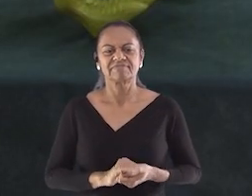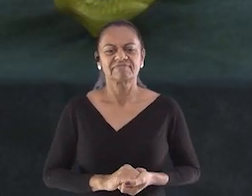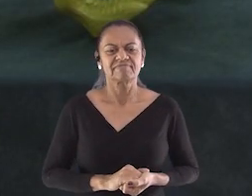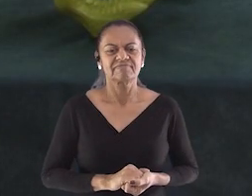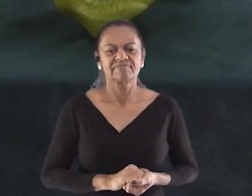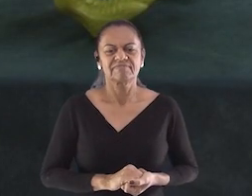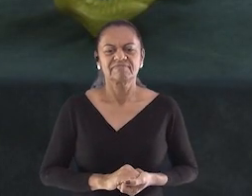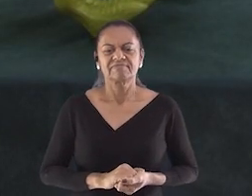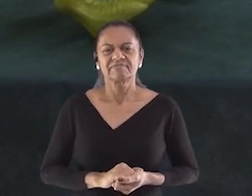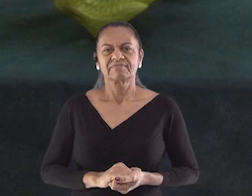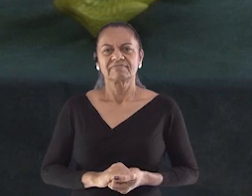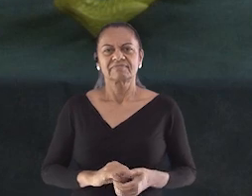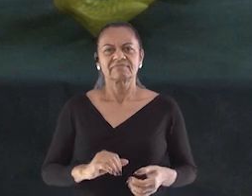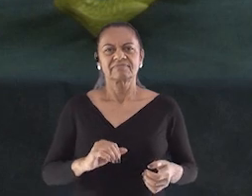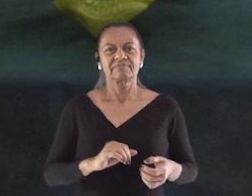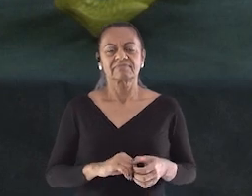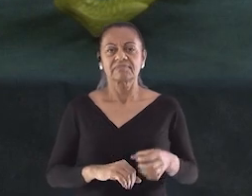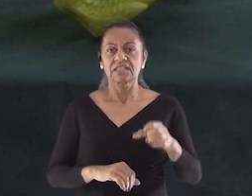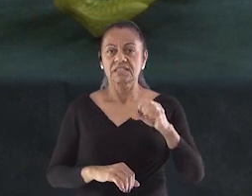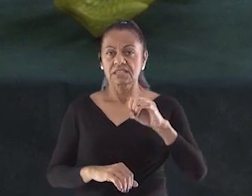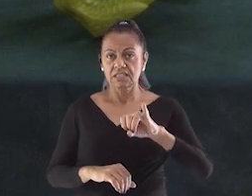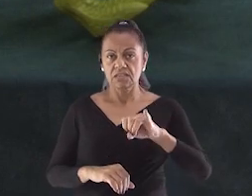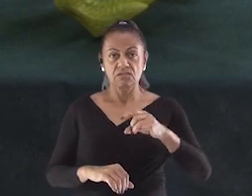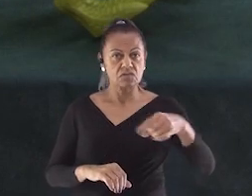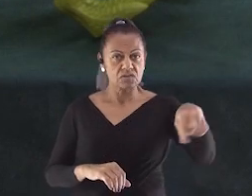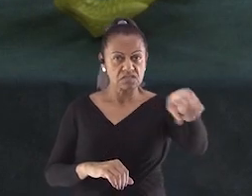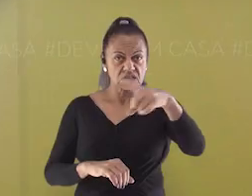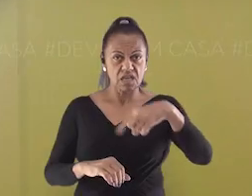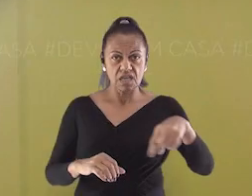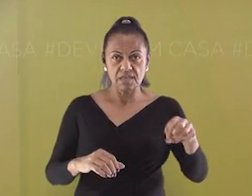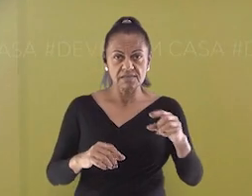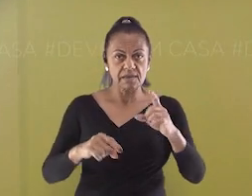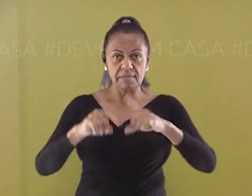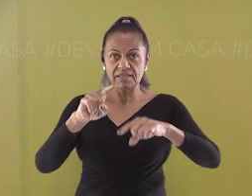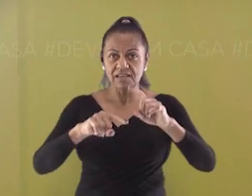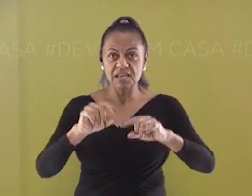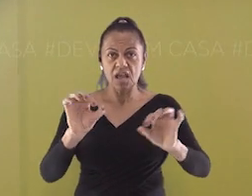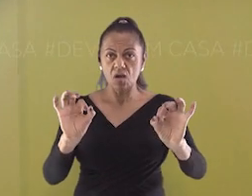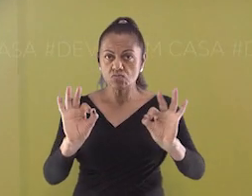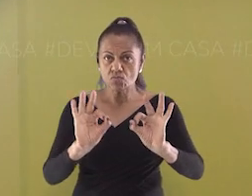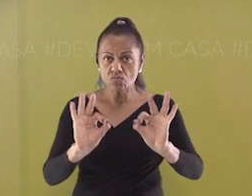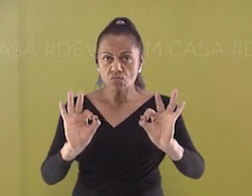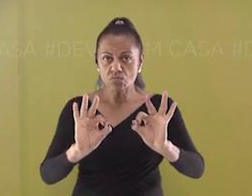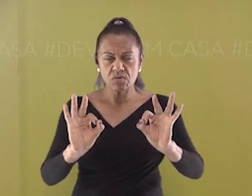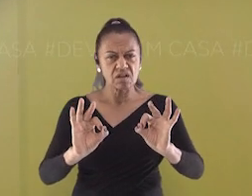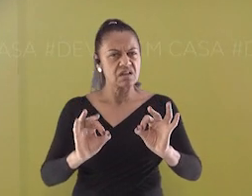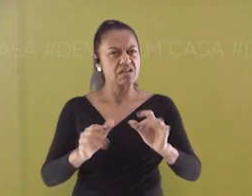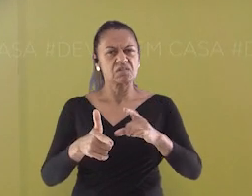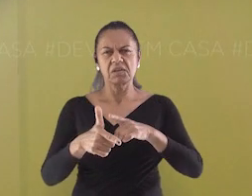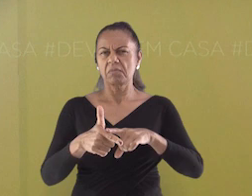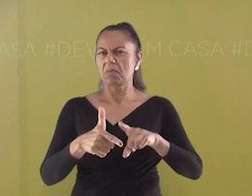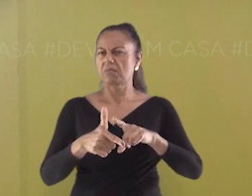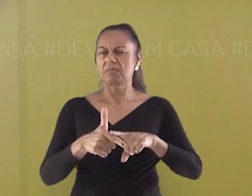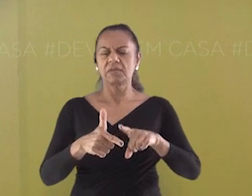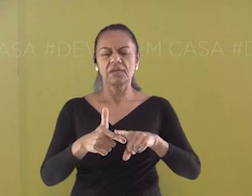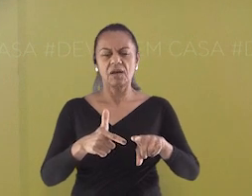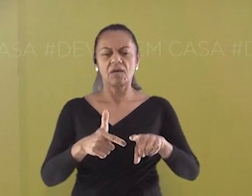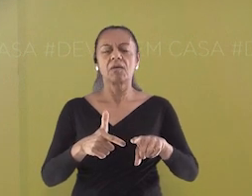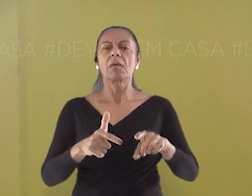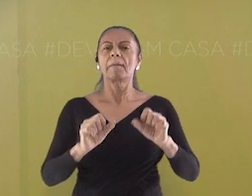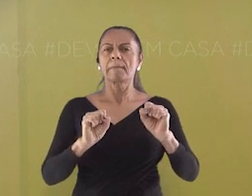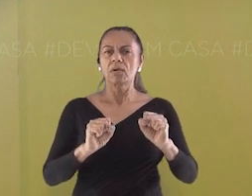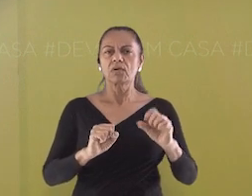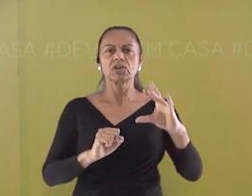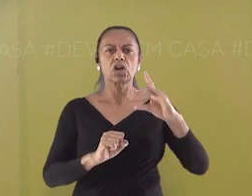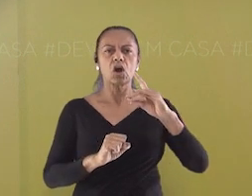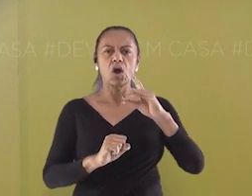vamos precisar de argila ou gesso. Mas se você não tiver acesso a nenhum desses materiais, você pode